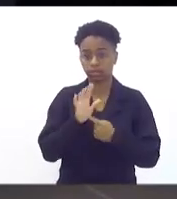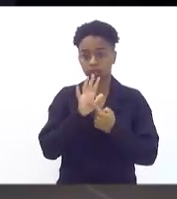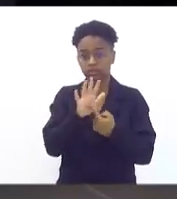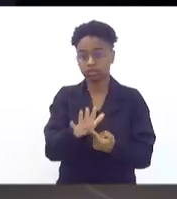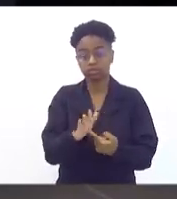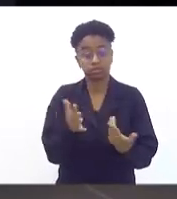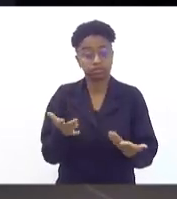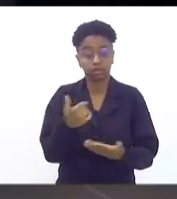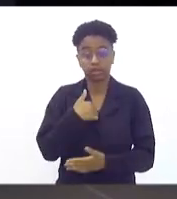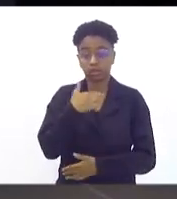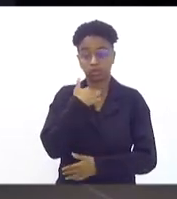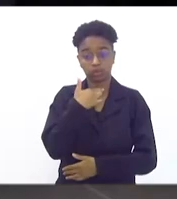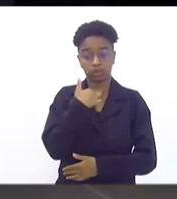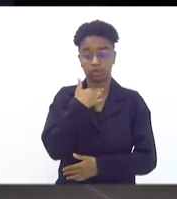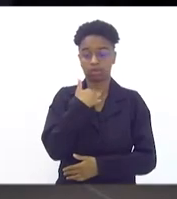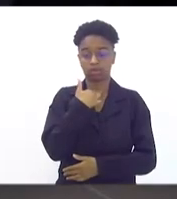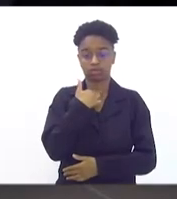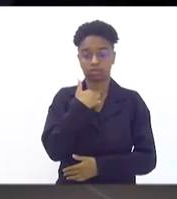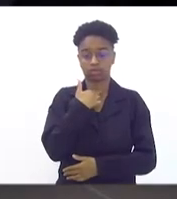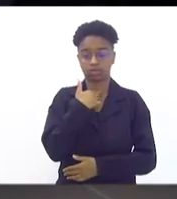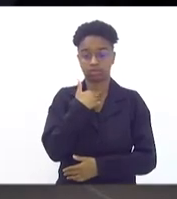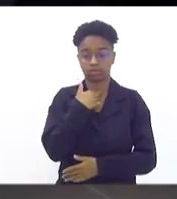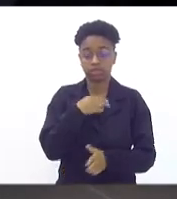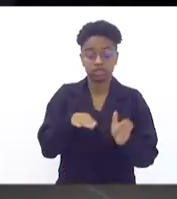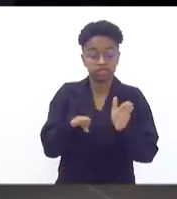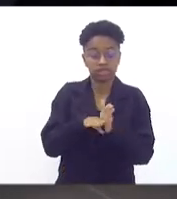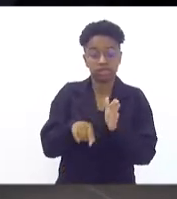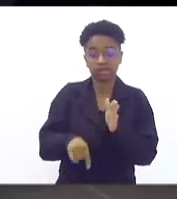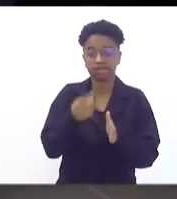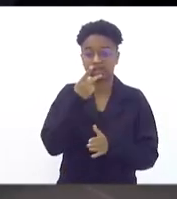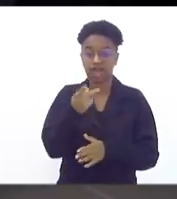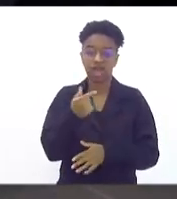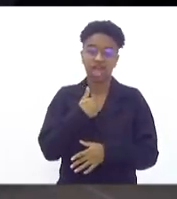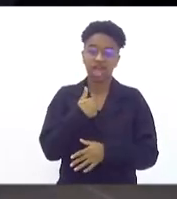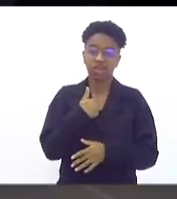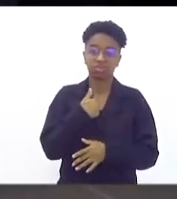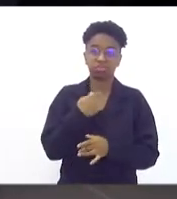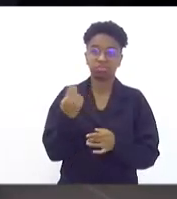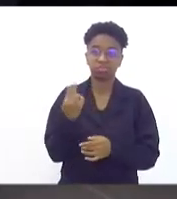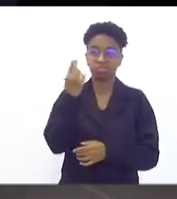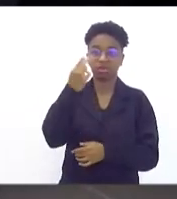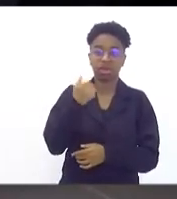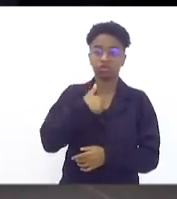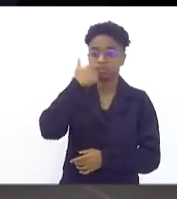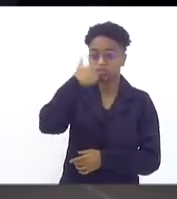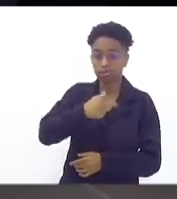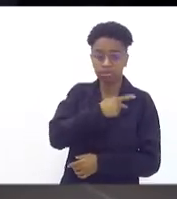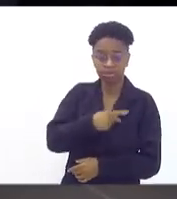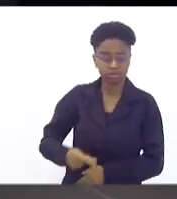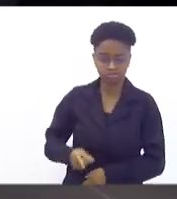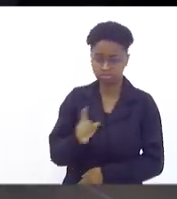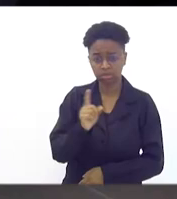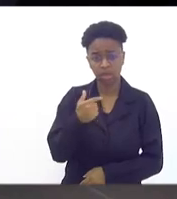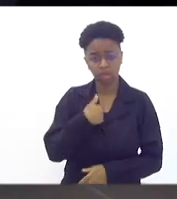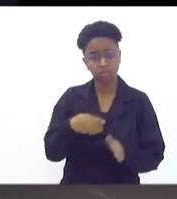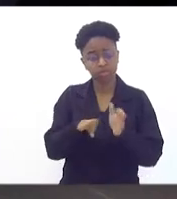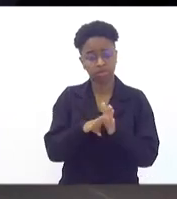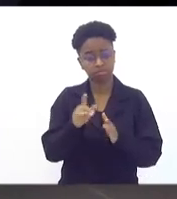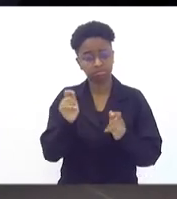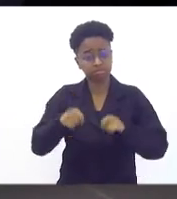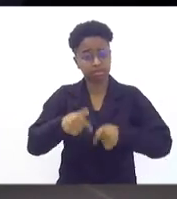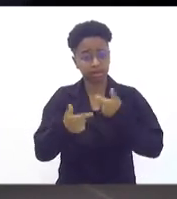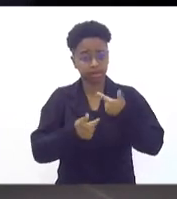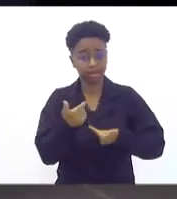poderia nunca chegar aqui e falar assim ah eu não tô propício a ser presidente não porque eu vim aqui para trabalhar então se o